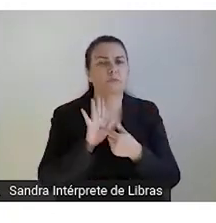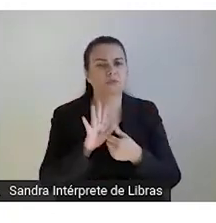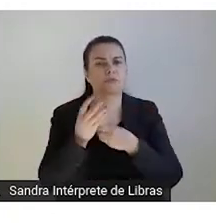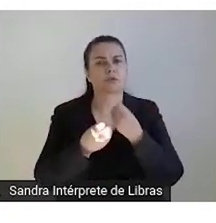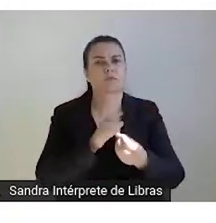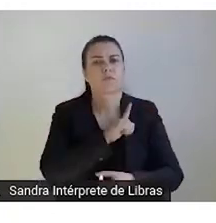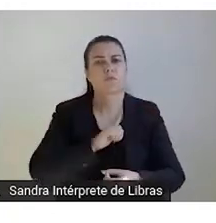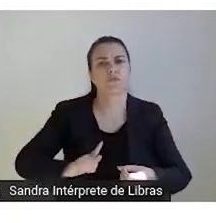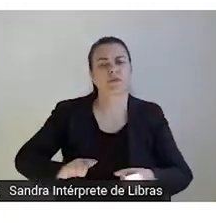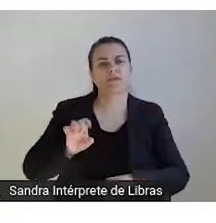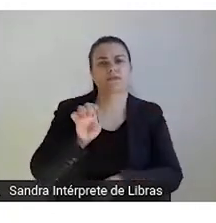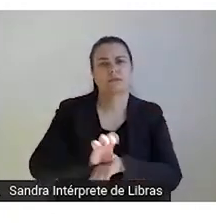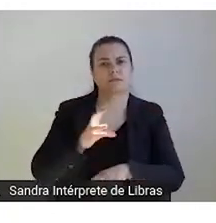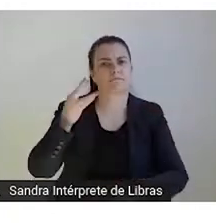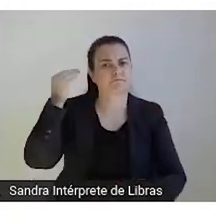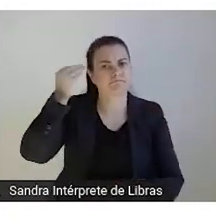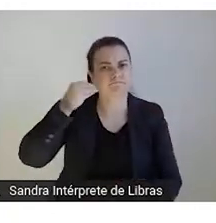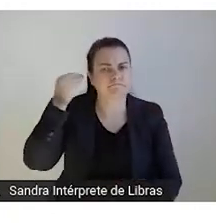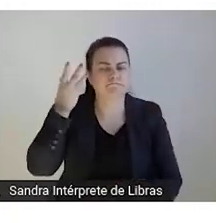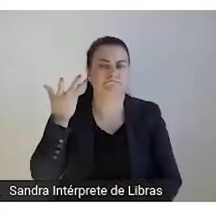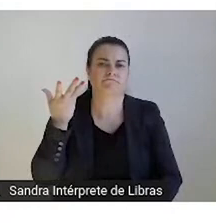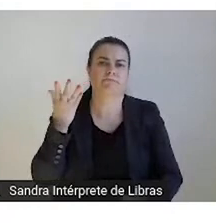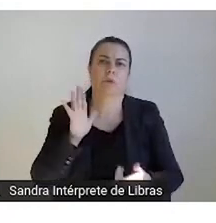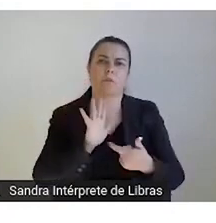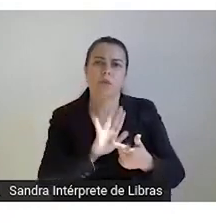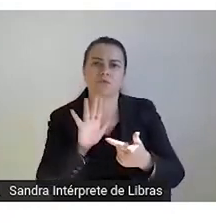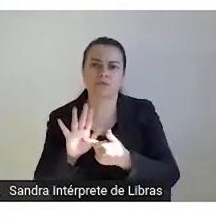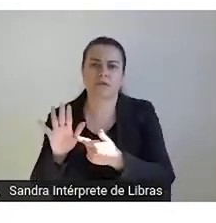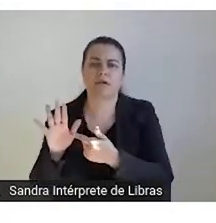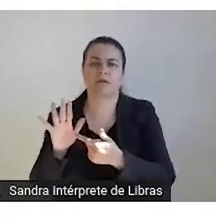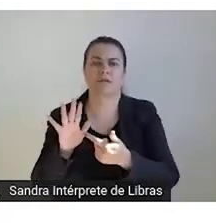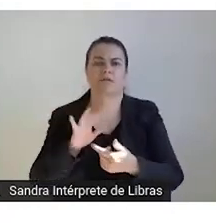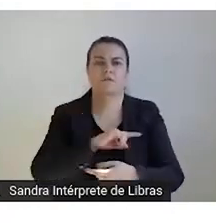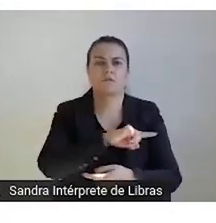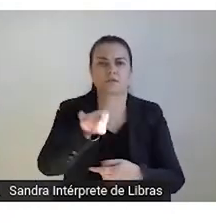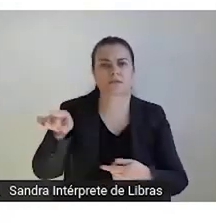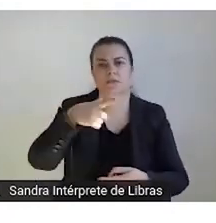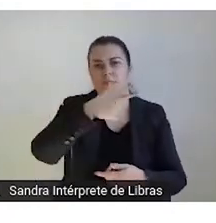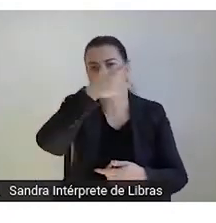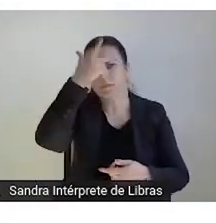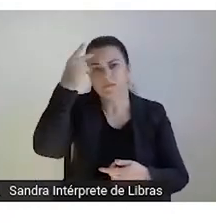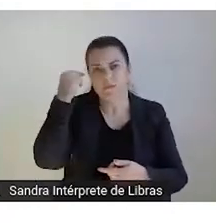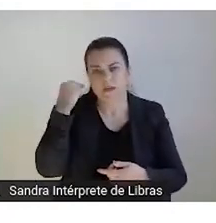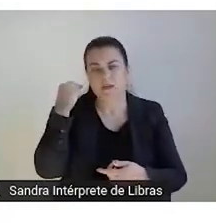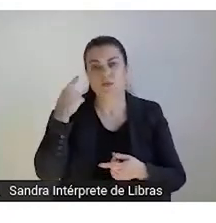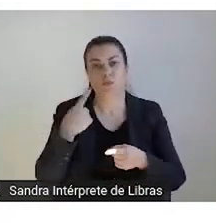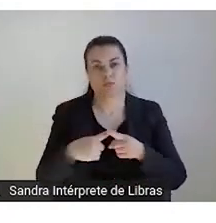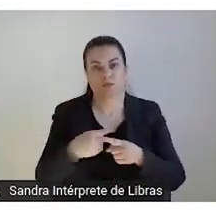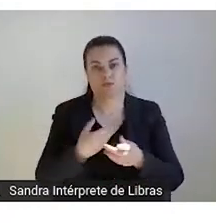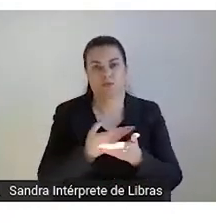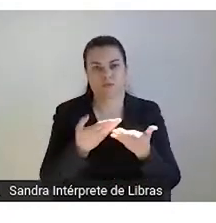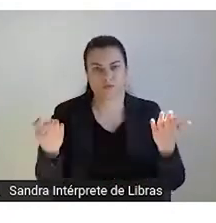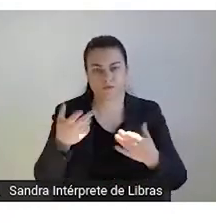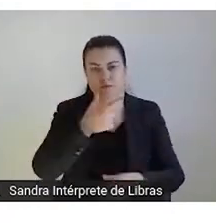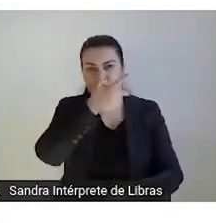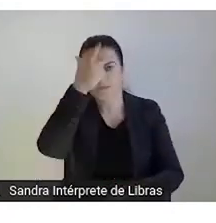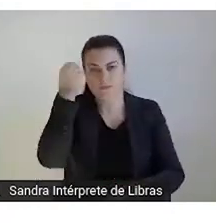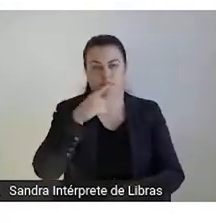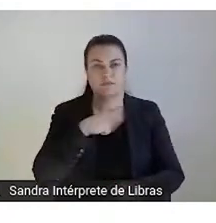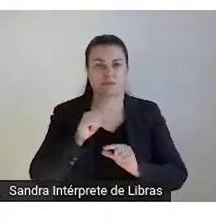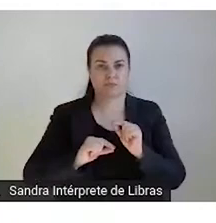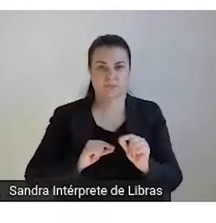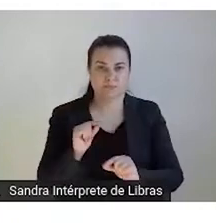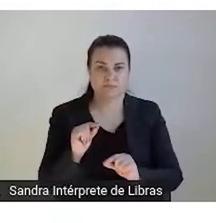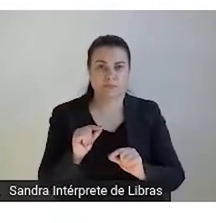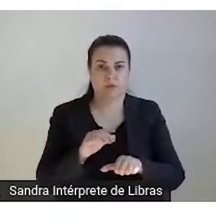à disposição para os prefeitos organizarem os seus governos, porque os prefeitos terão, nesse momento de transição